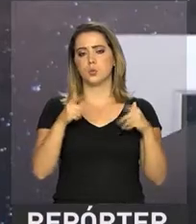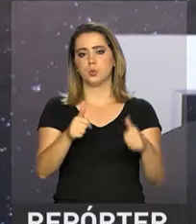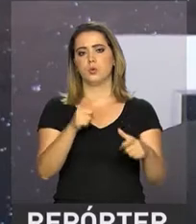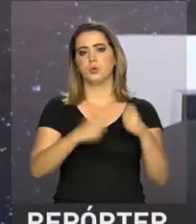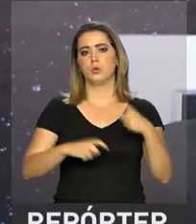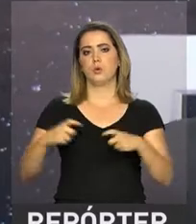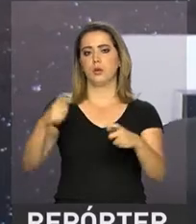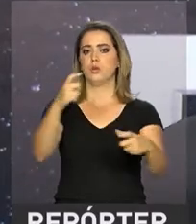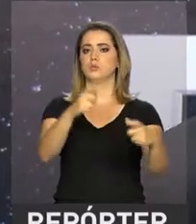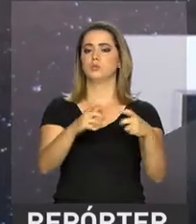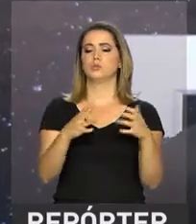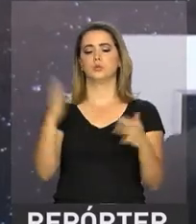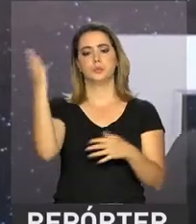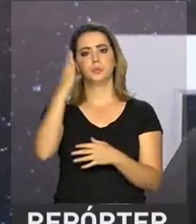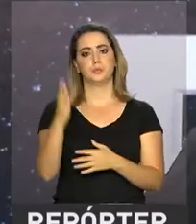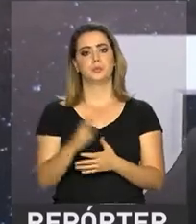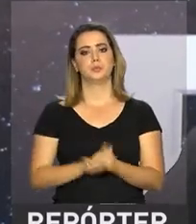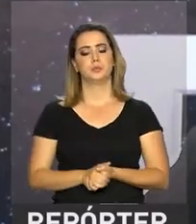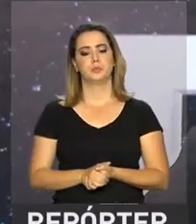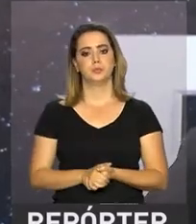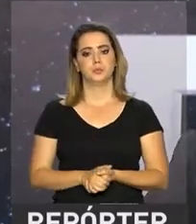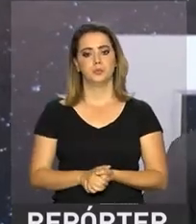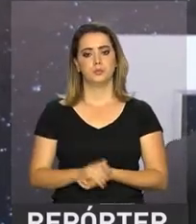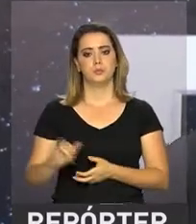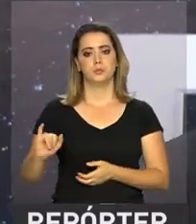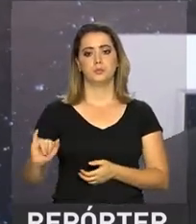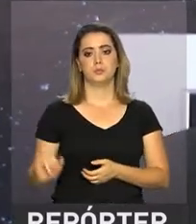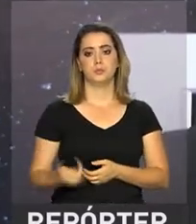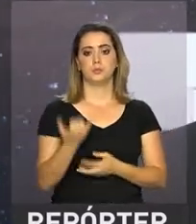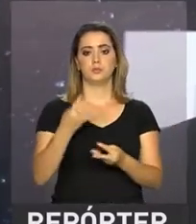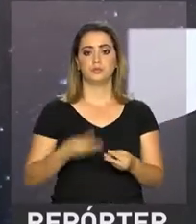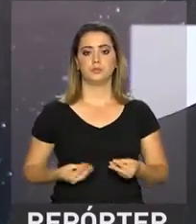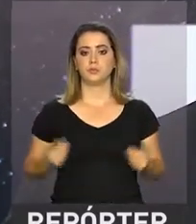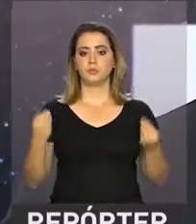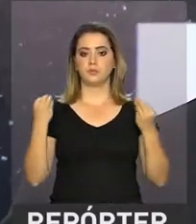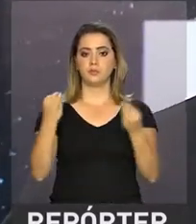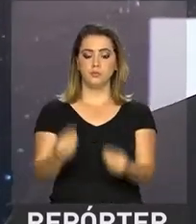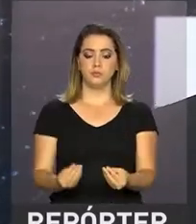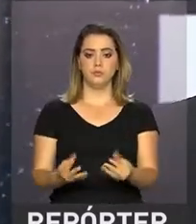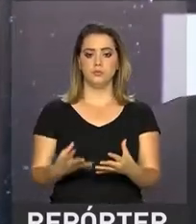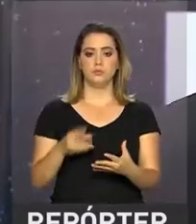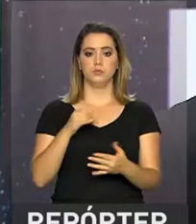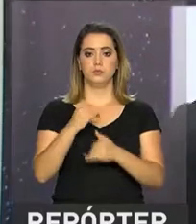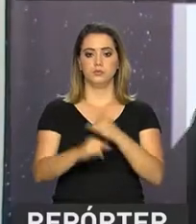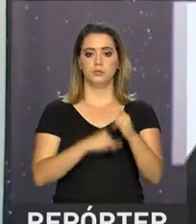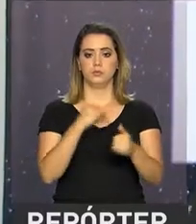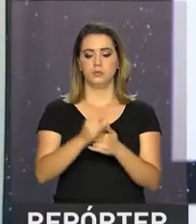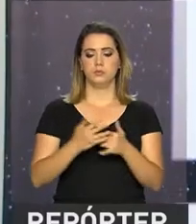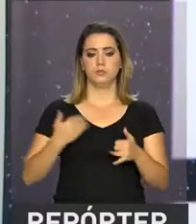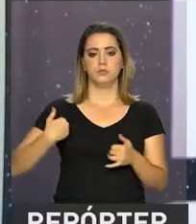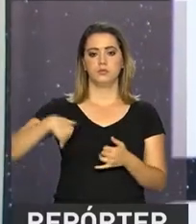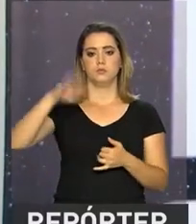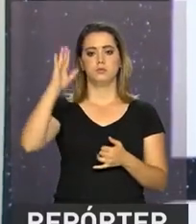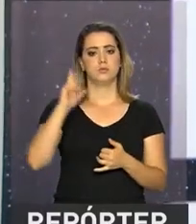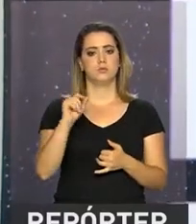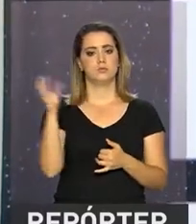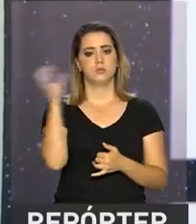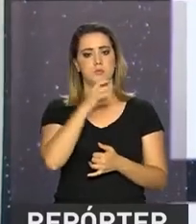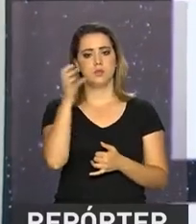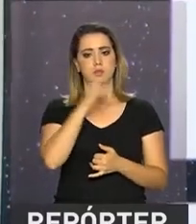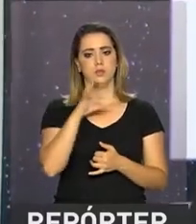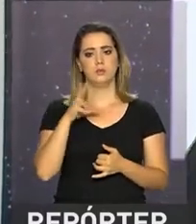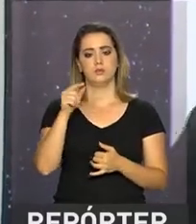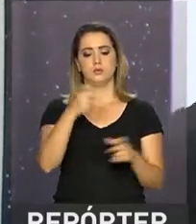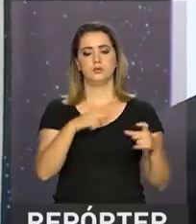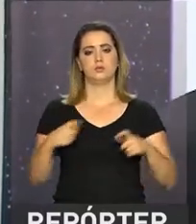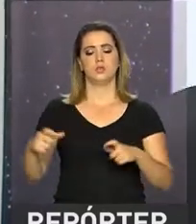A oportunidade que o 5G nos dá de levar a internet, levar a banda larga com muito mais eficiência, com muito mais rapidez para